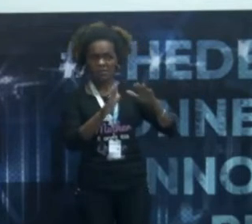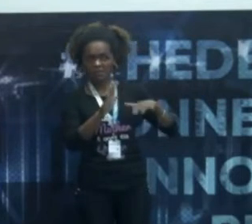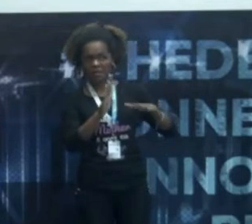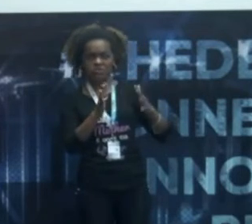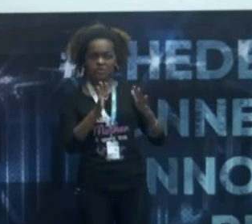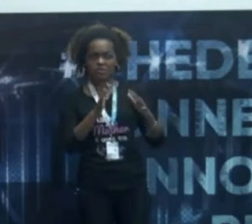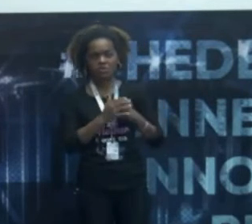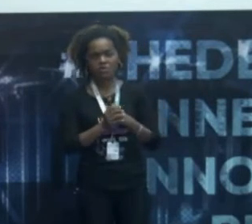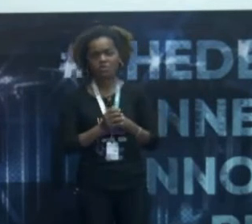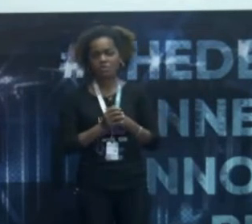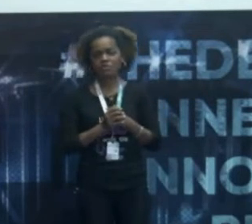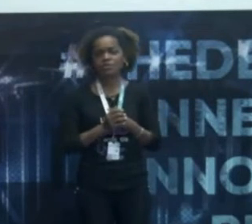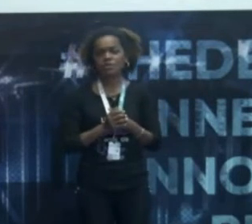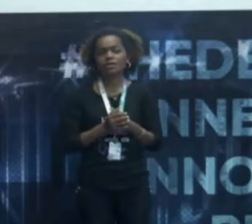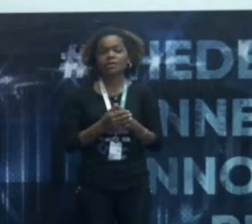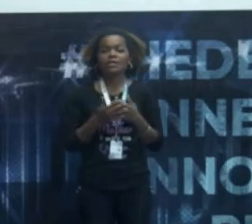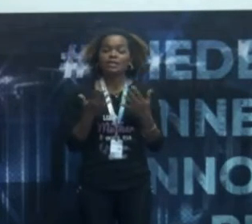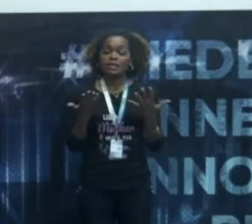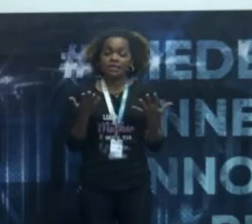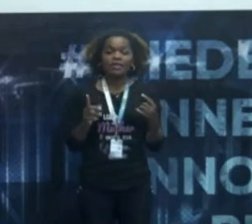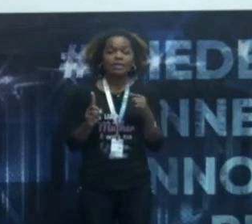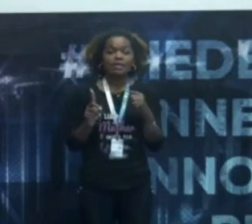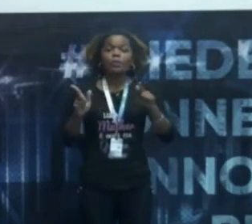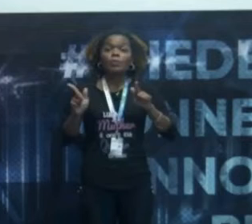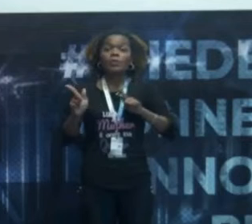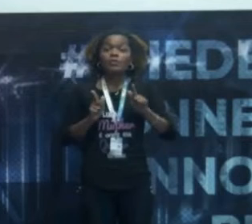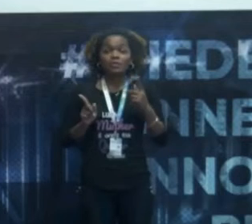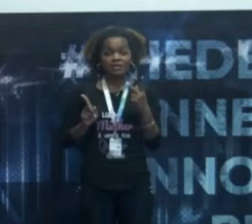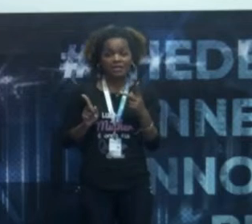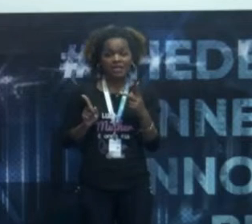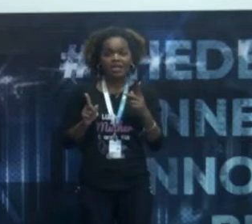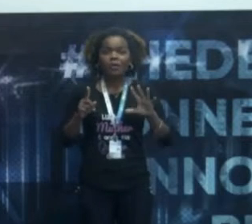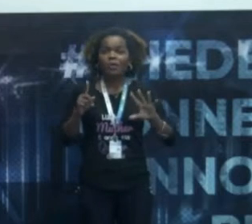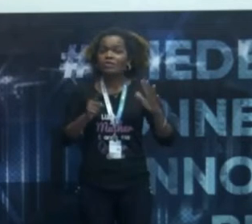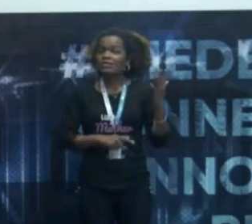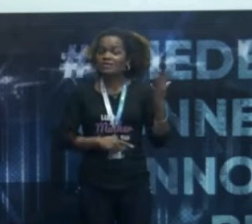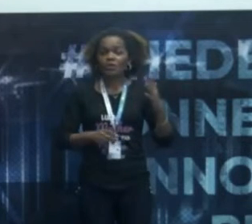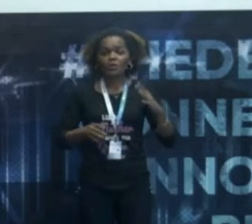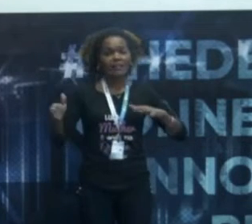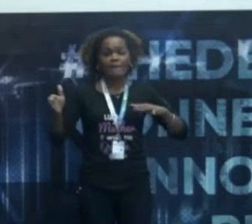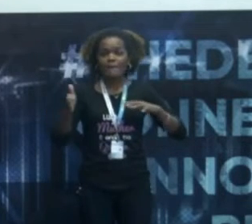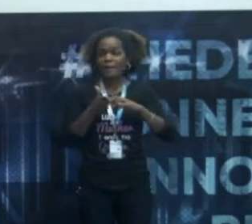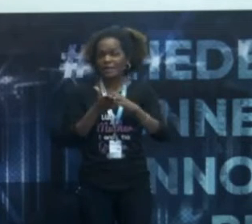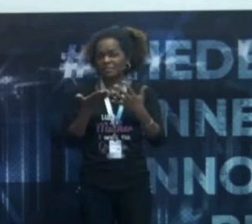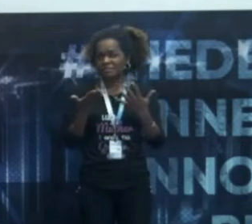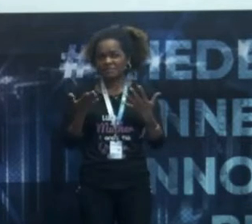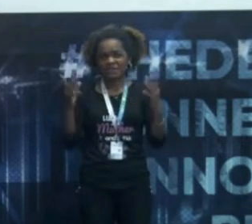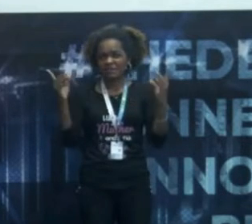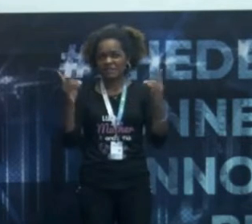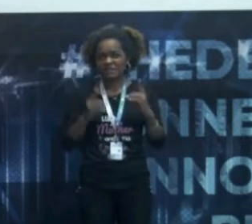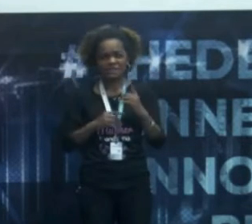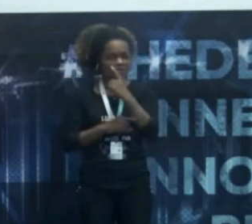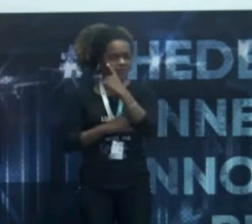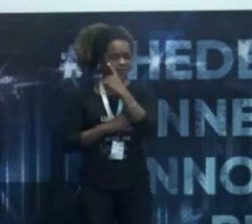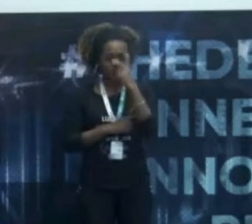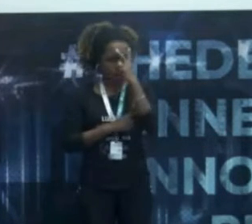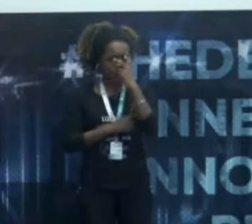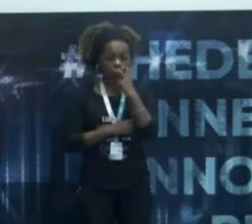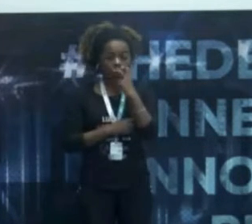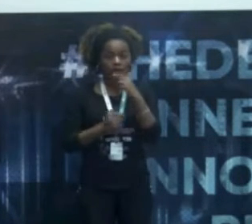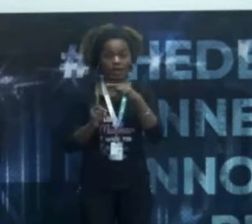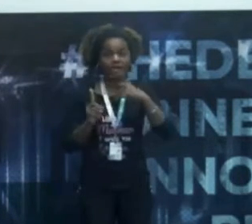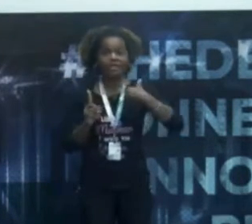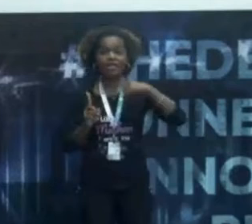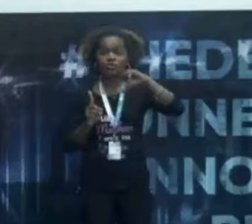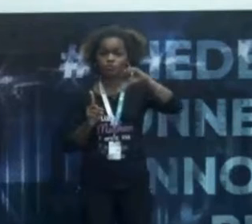grandinha já, que ele ficou deficiente visual com 9 anos e os meus